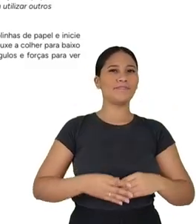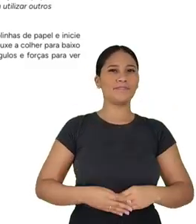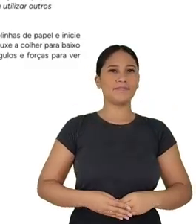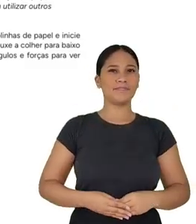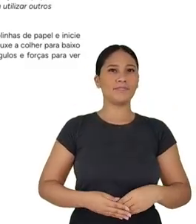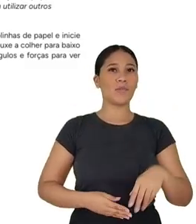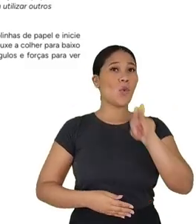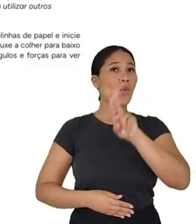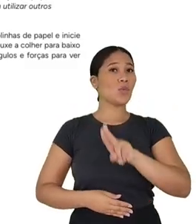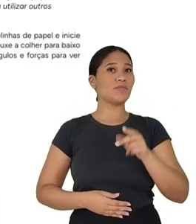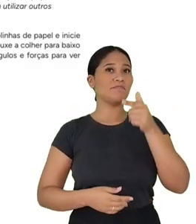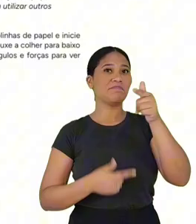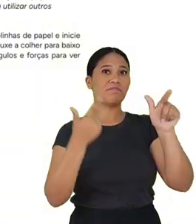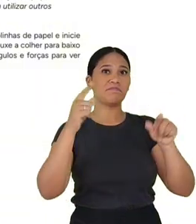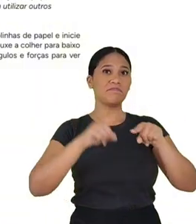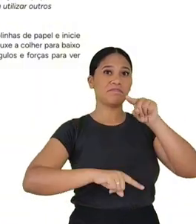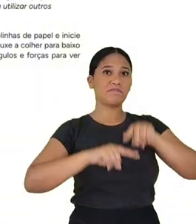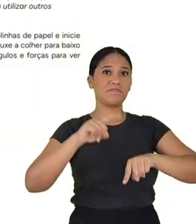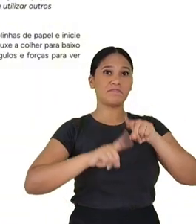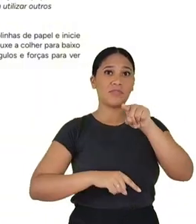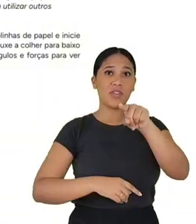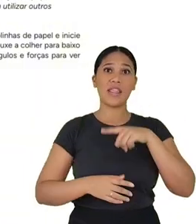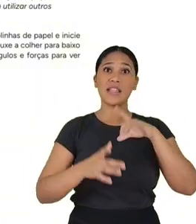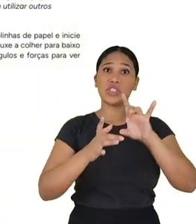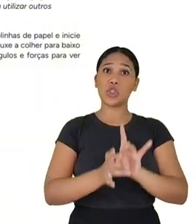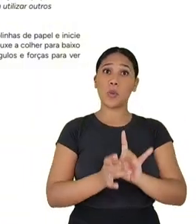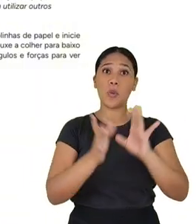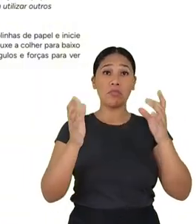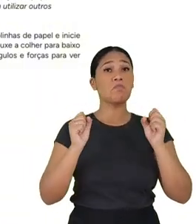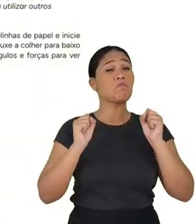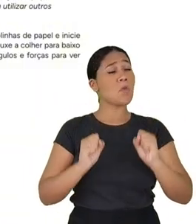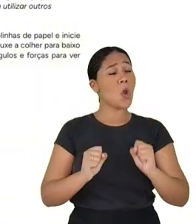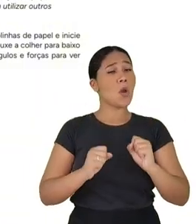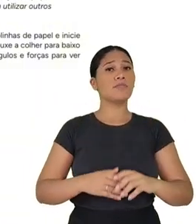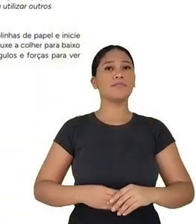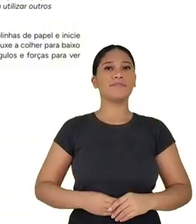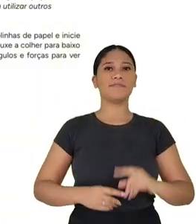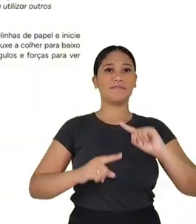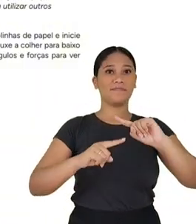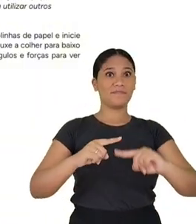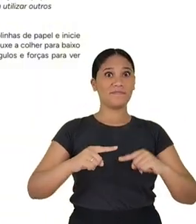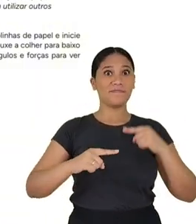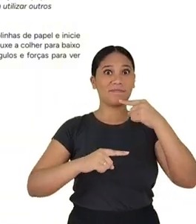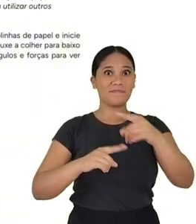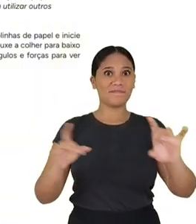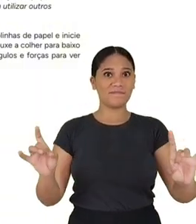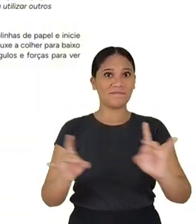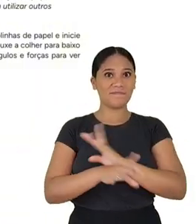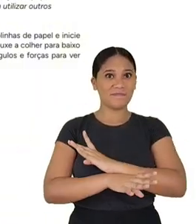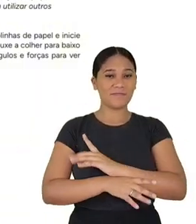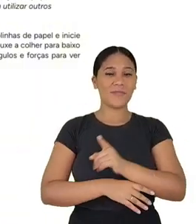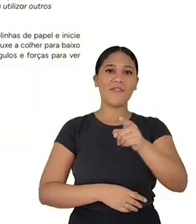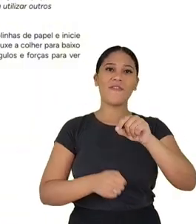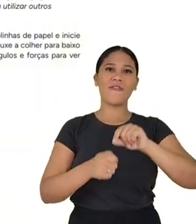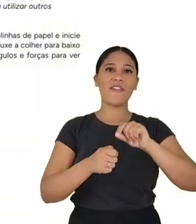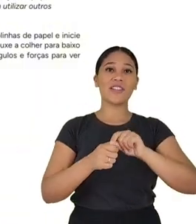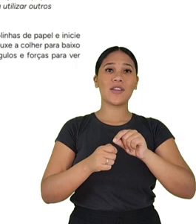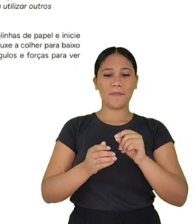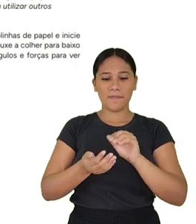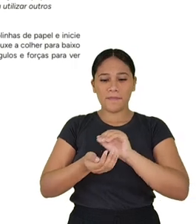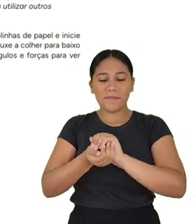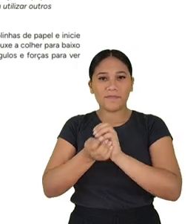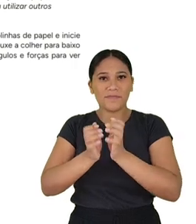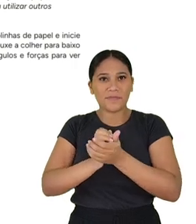ao seu projeto, ou utilizar outros tipos de materiais que você tenha disponível. Depois de personalizar a sua